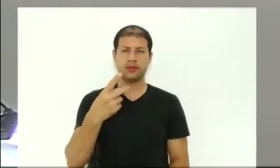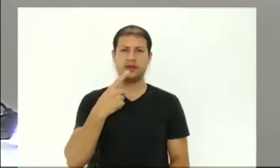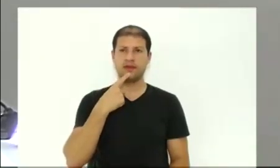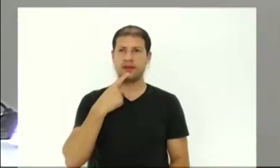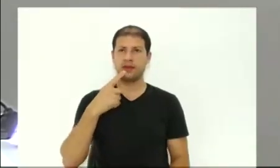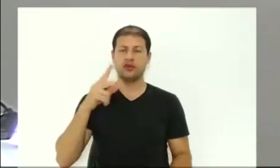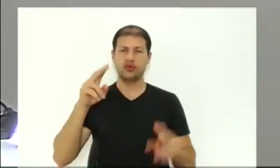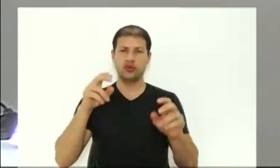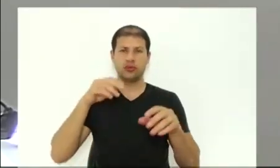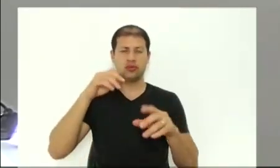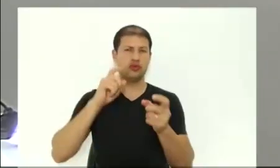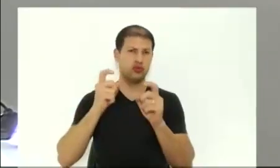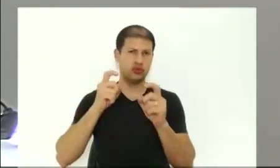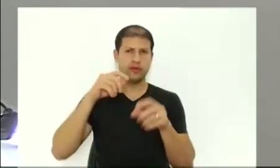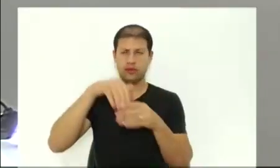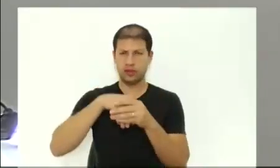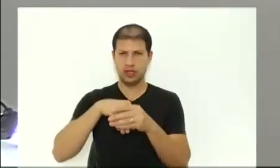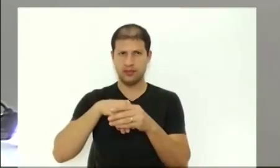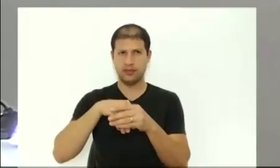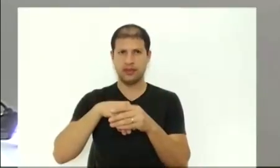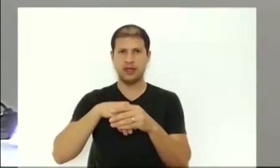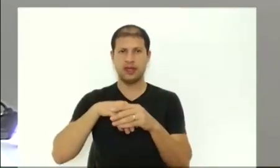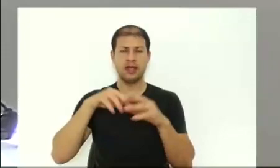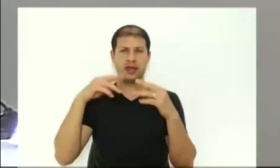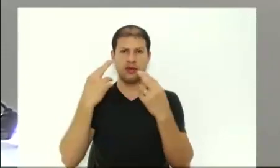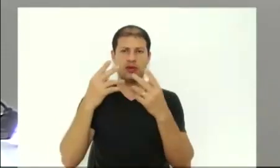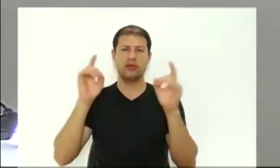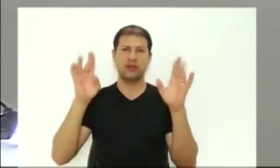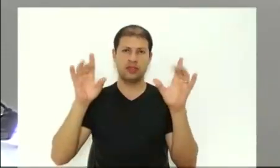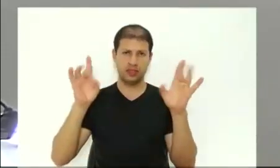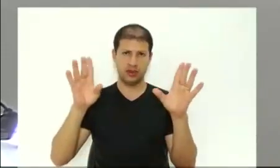votado em sessão extraordinária,